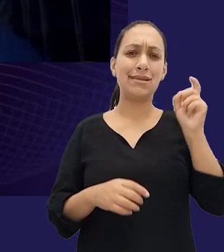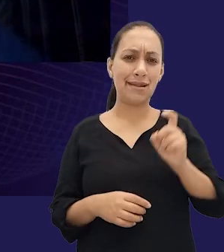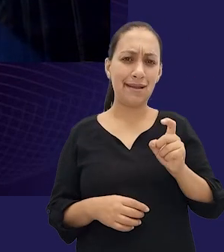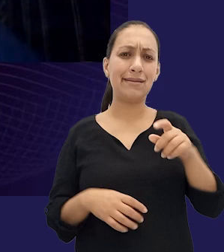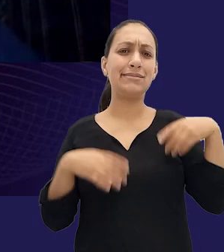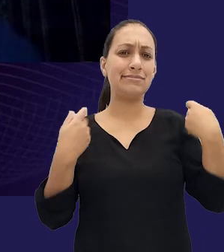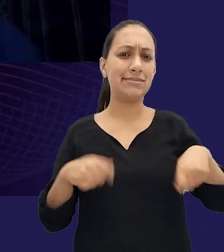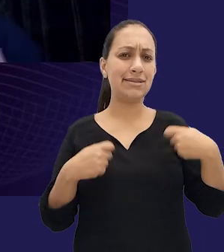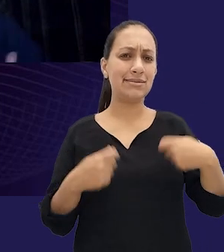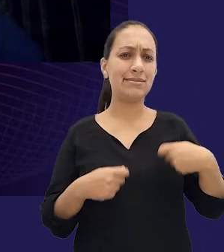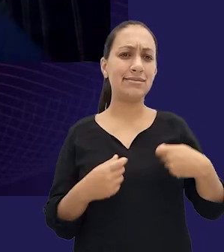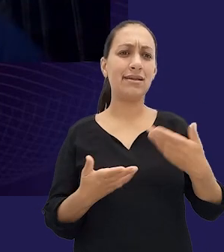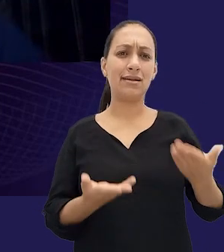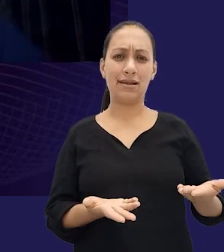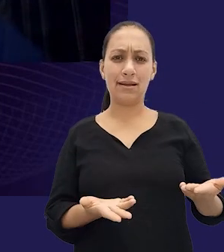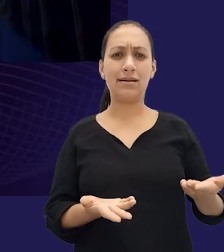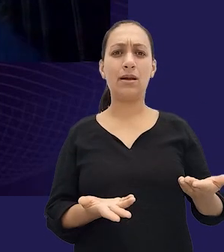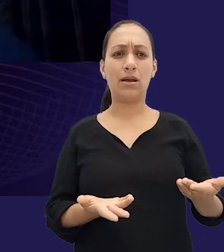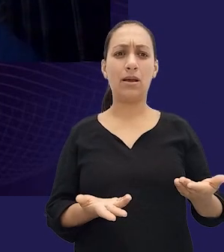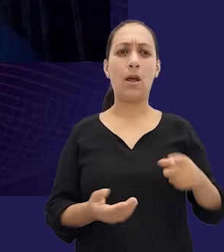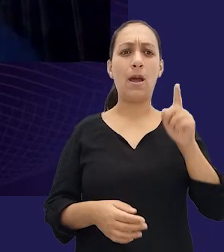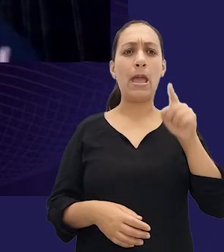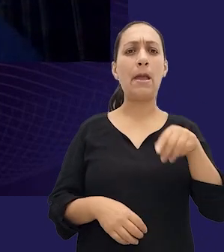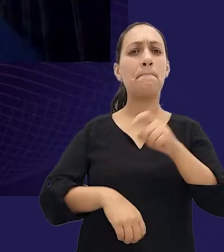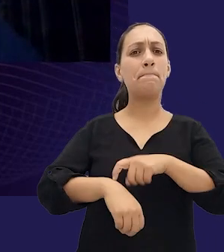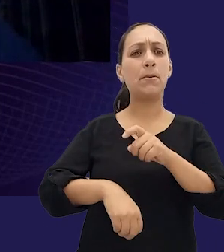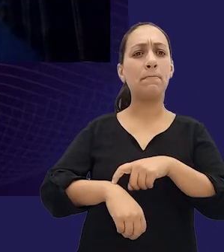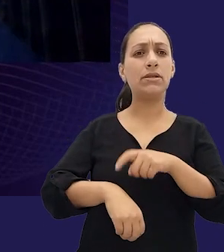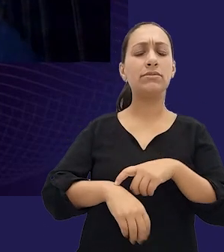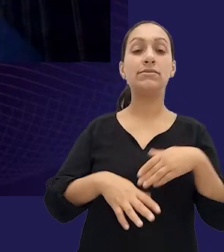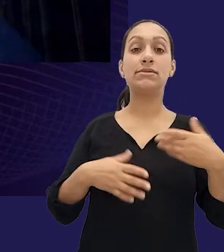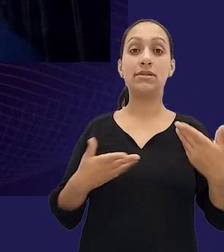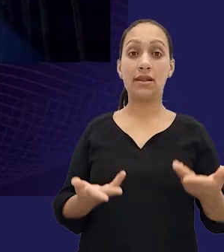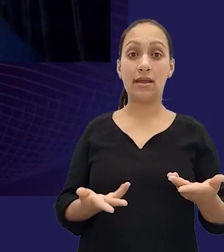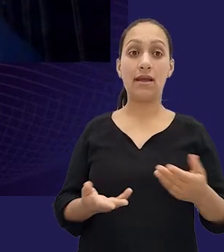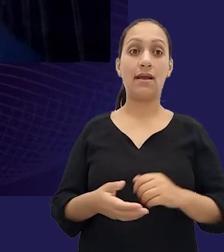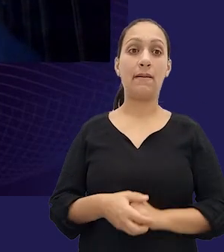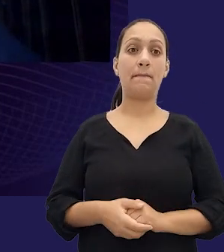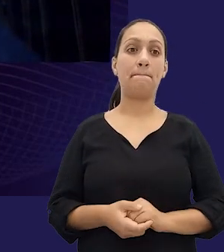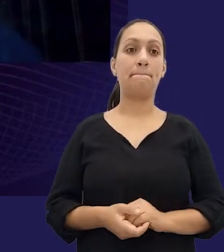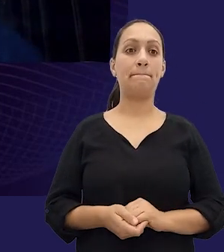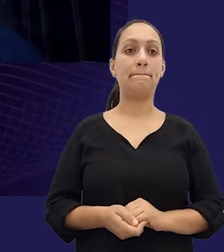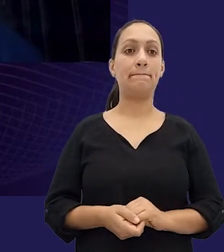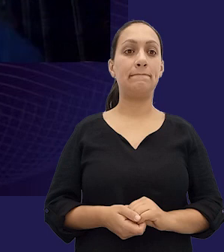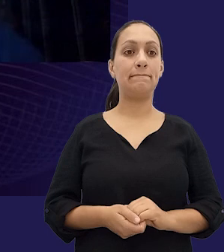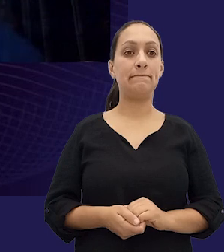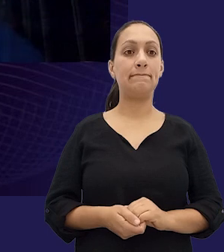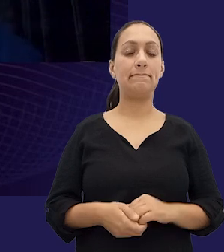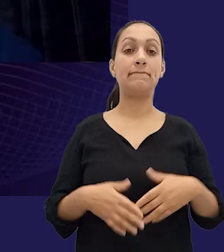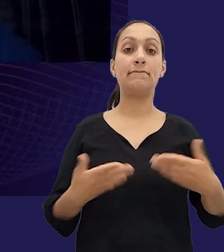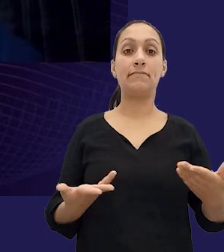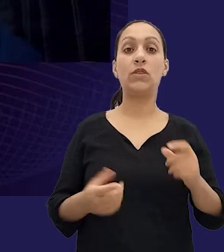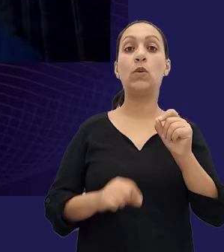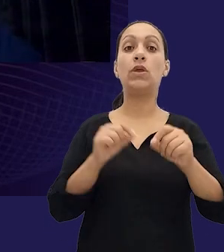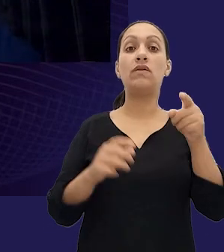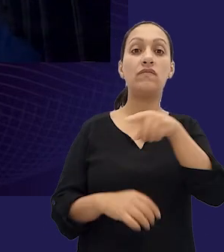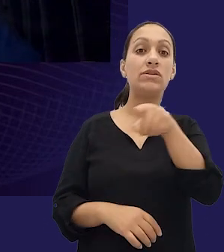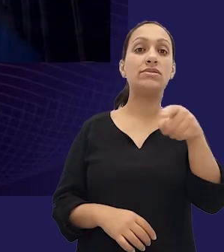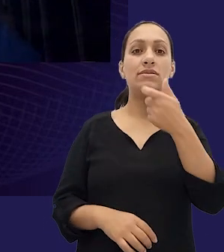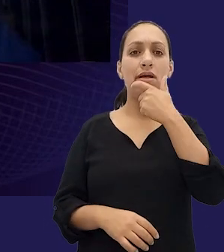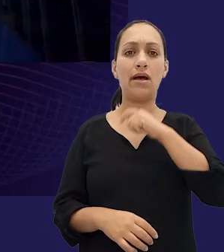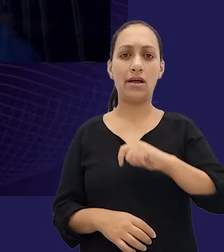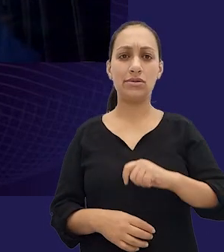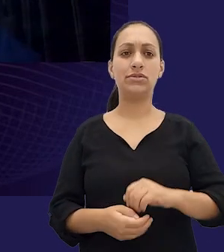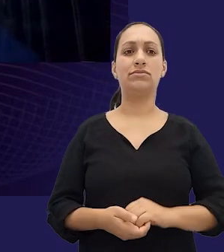realmente necessário? Será que esse é o momento? Será? Né? Será? O que vocês acham?